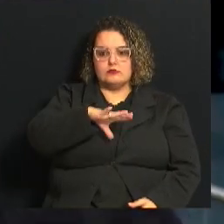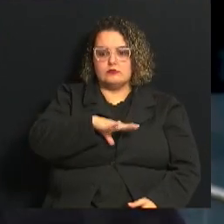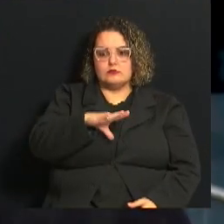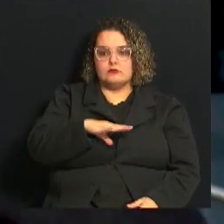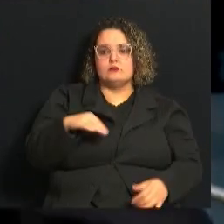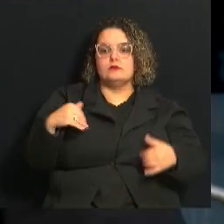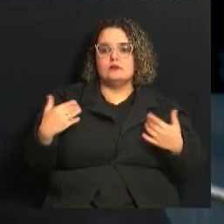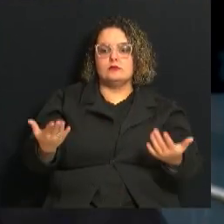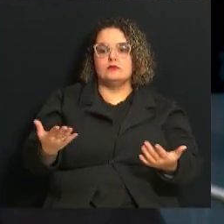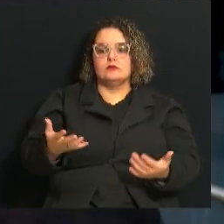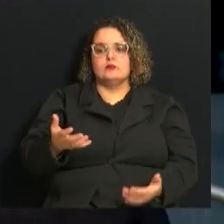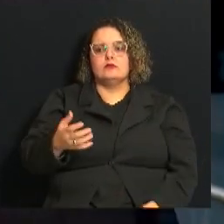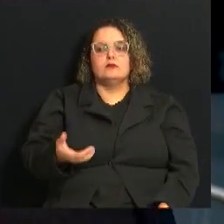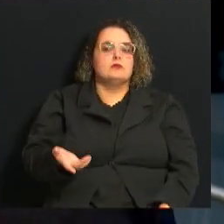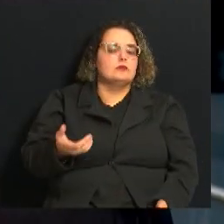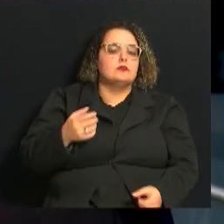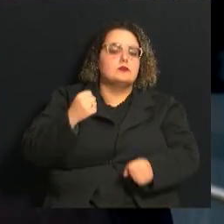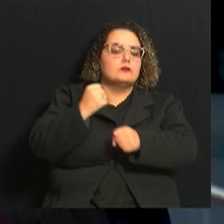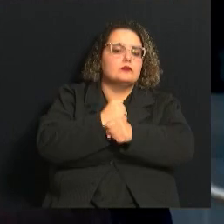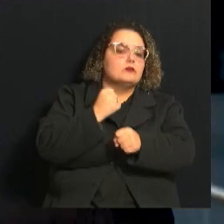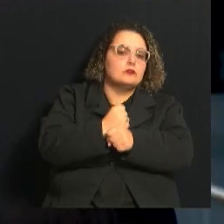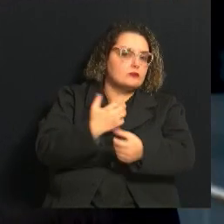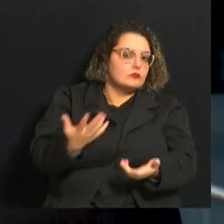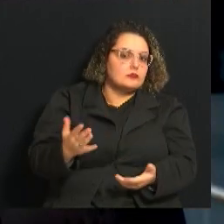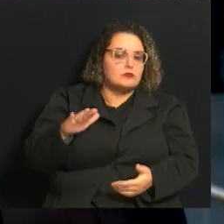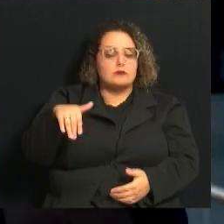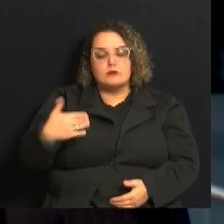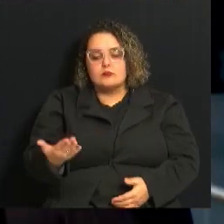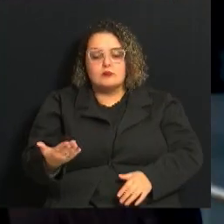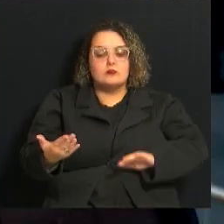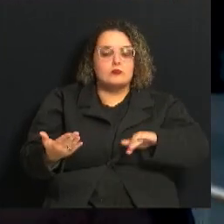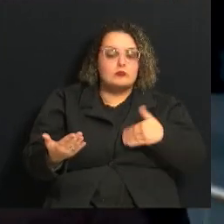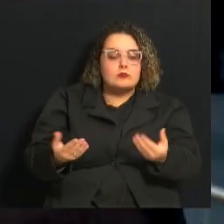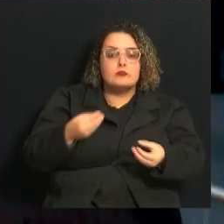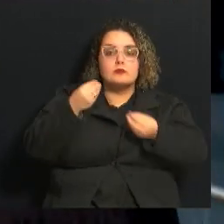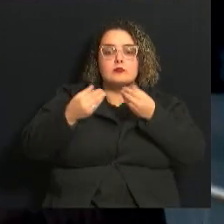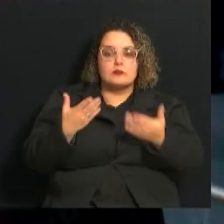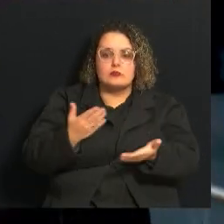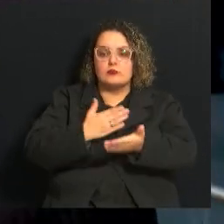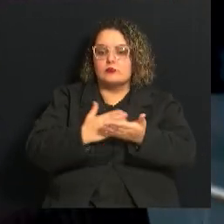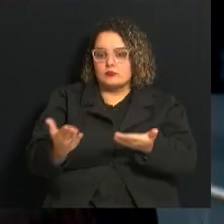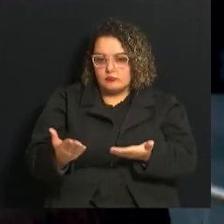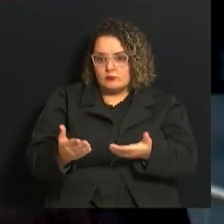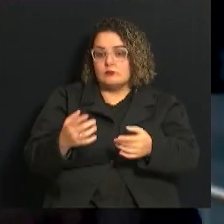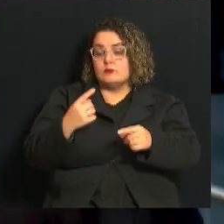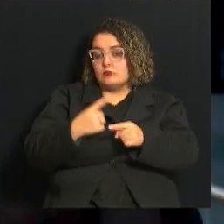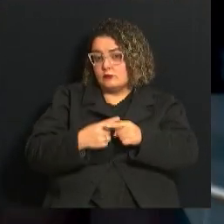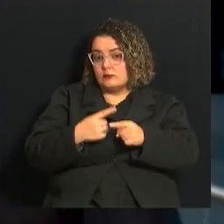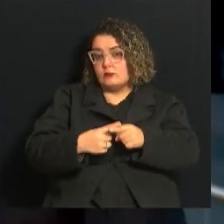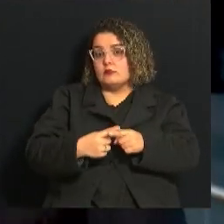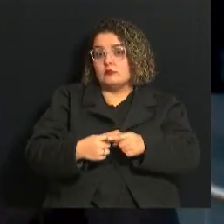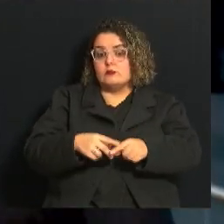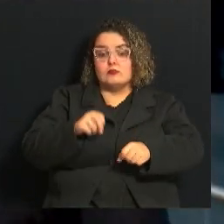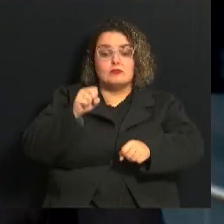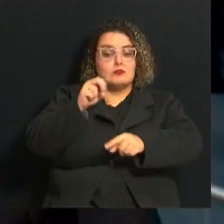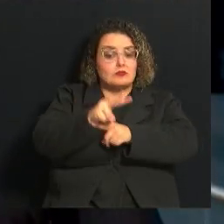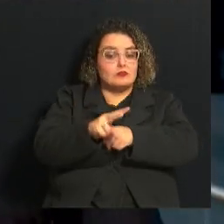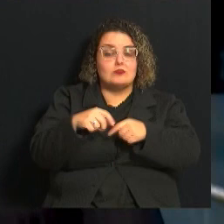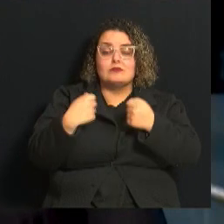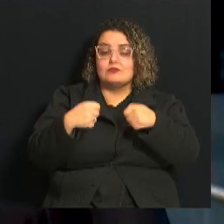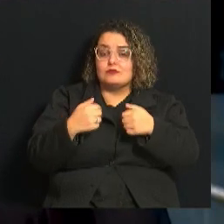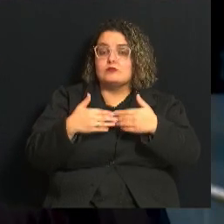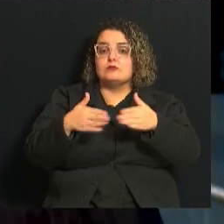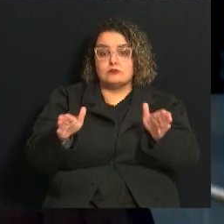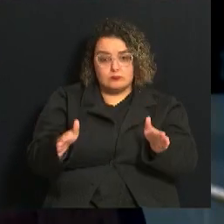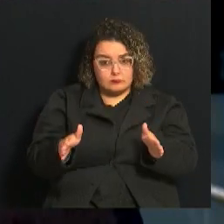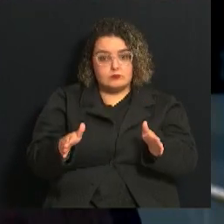previstas o prazo quando começaram existe uma expectativa muito grande por conta do Déficit de vagas na educação infantil do